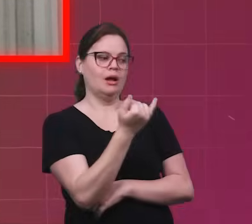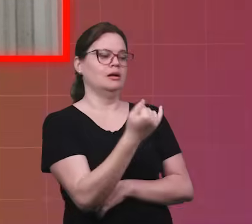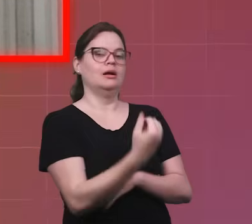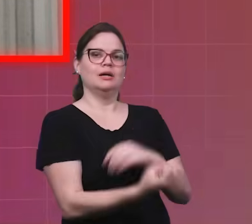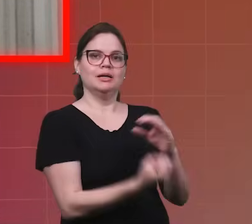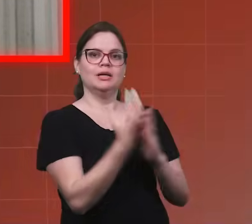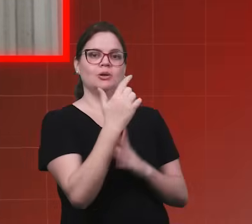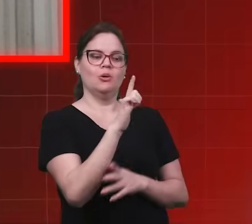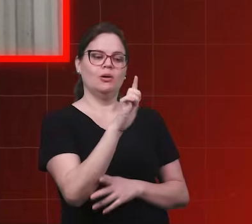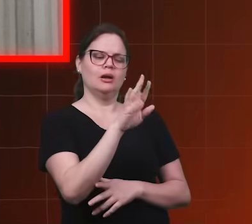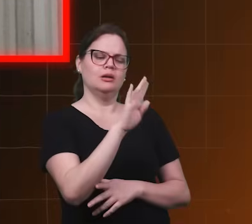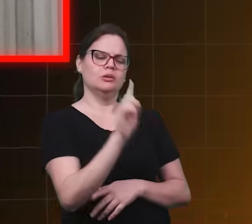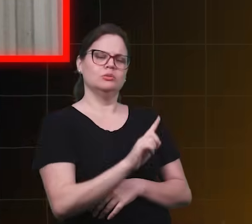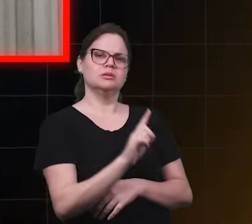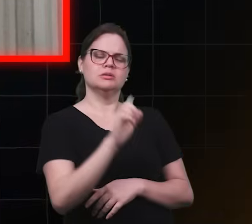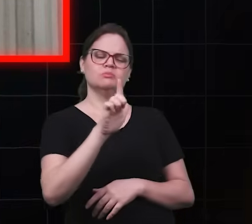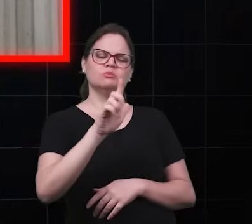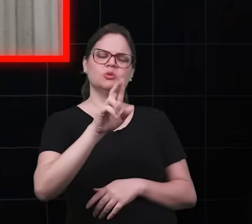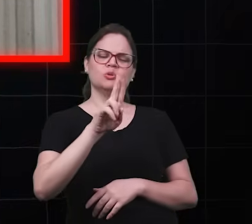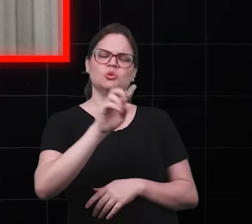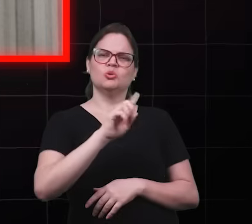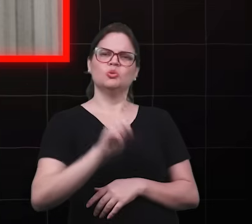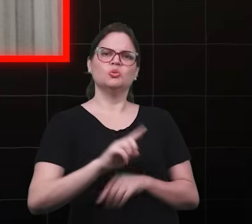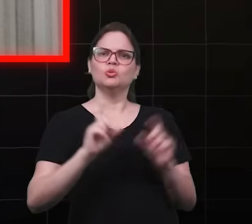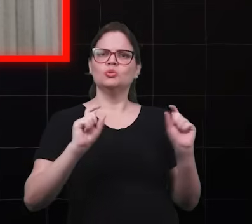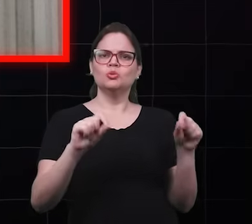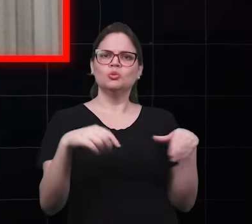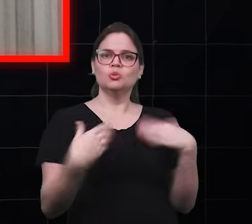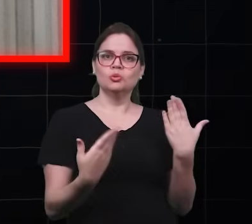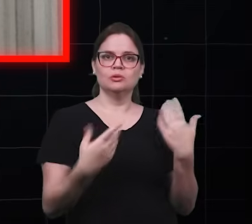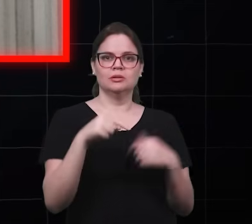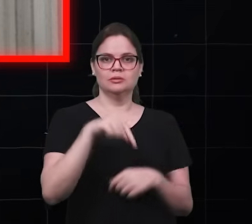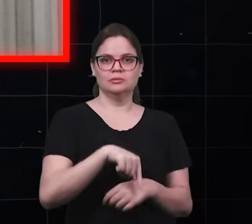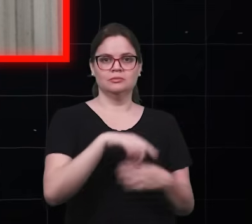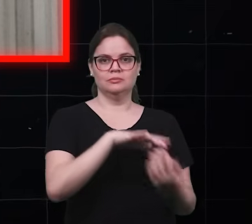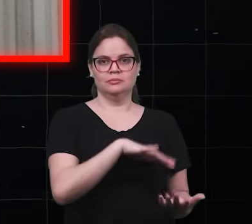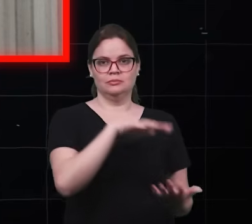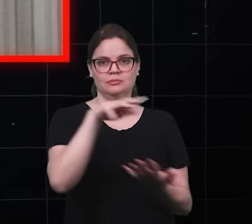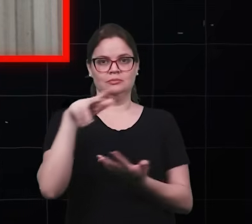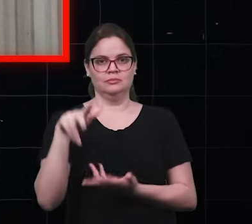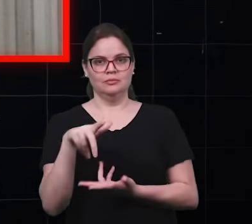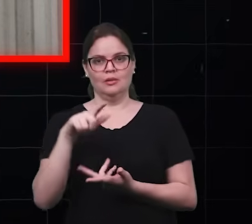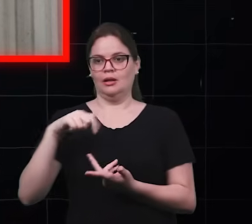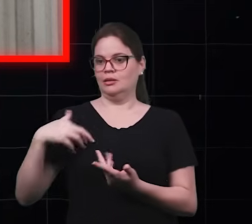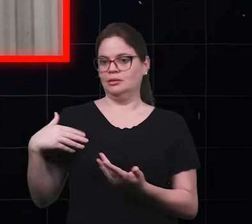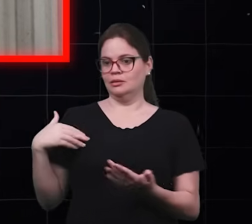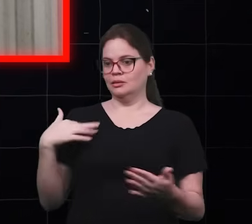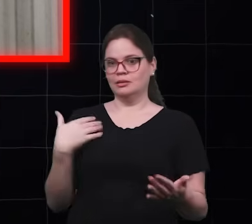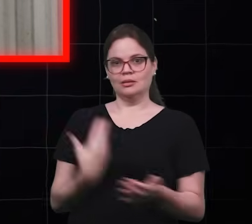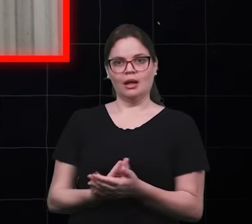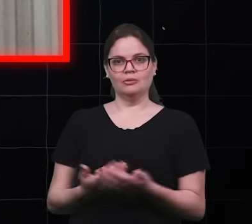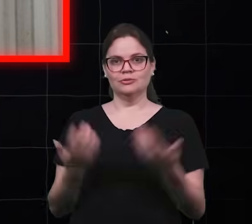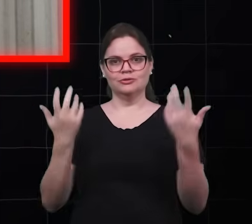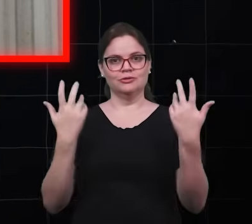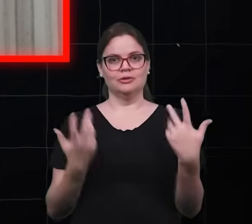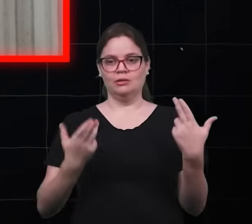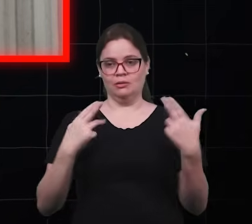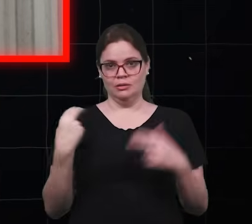a luz. E essa luz, da obra criadora, ela chega até as nossas vidas e